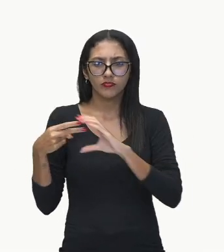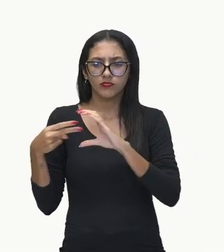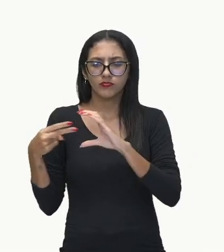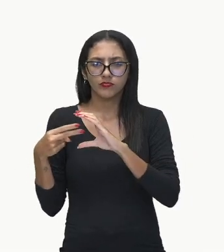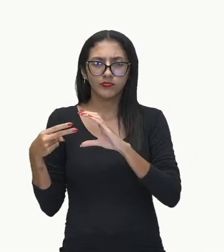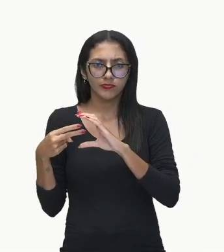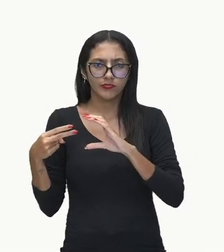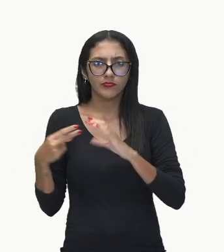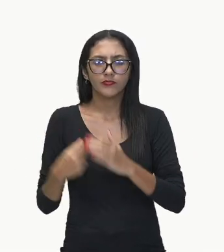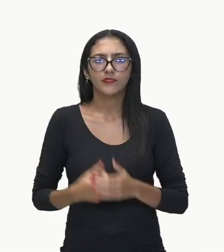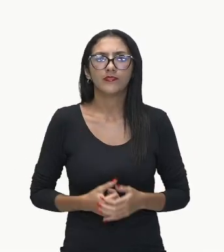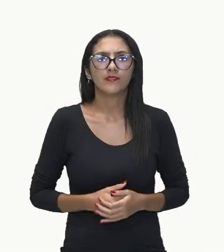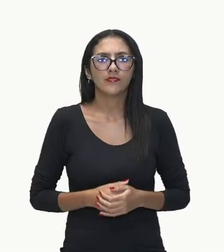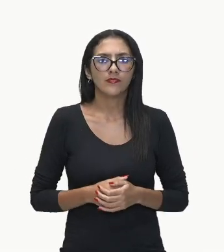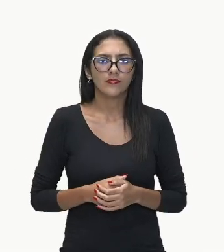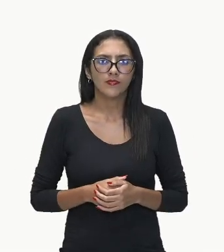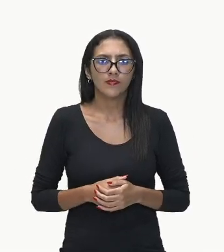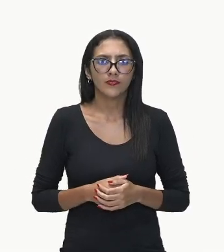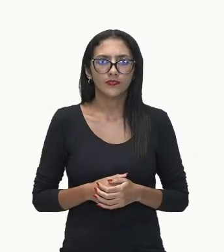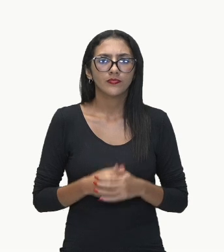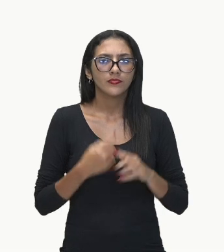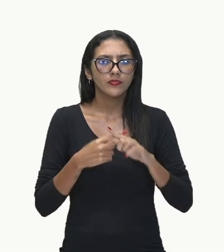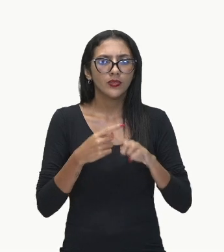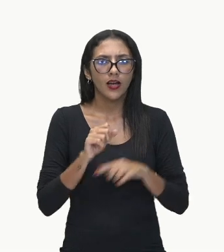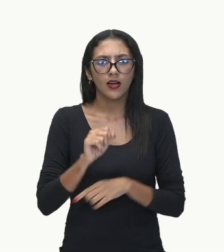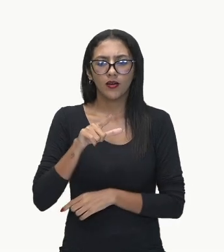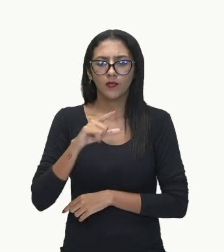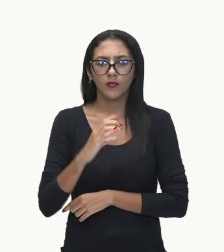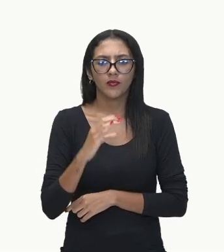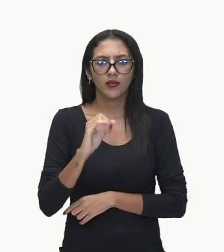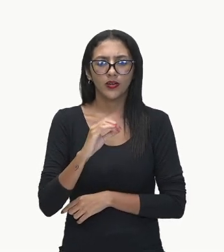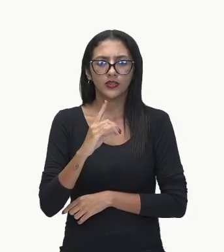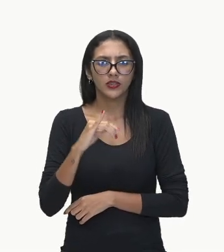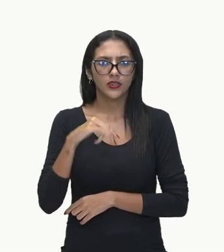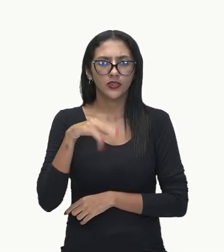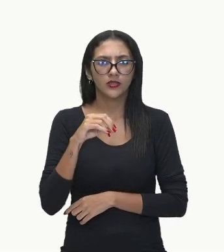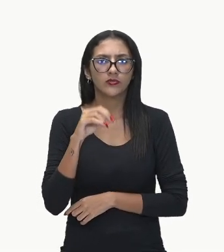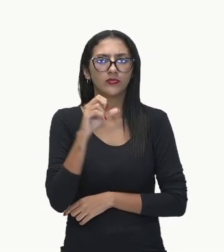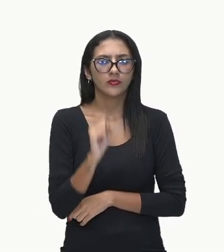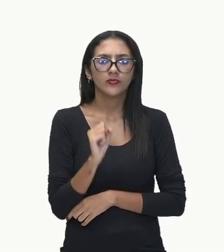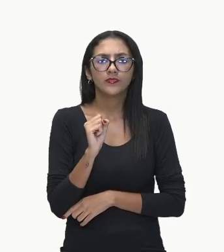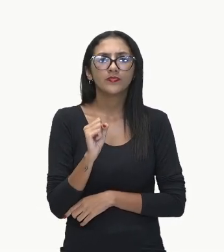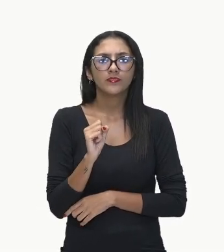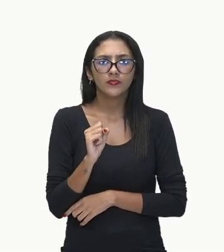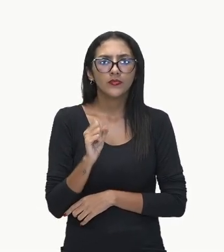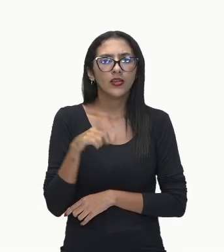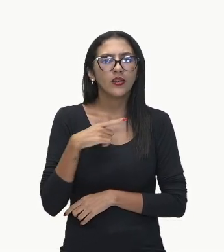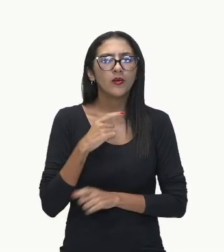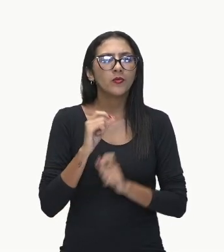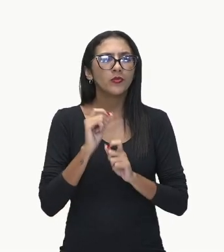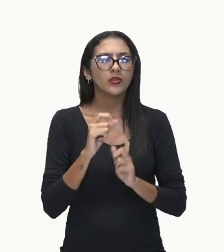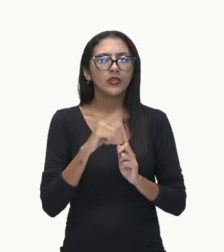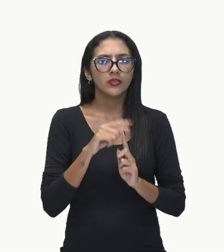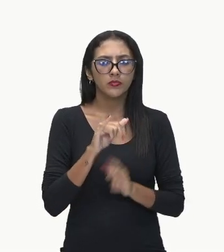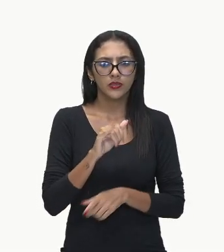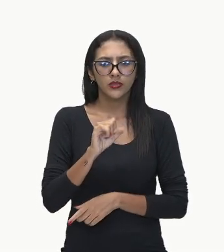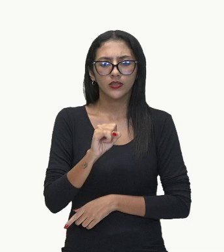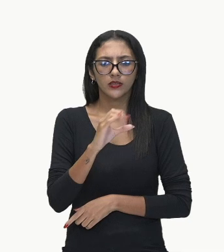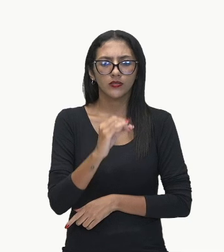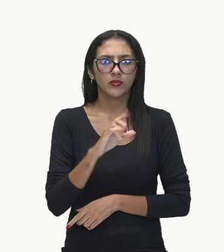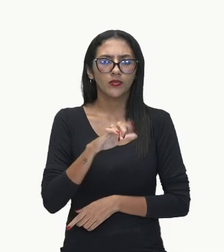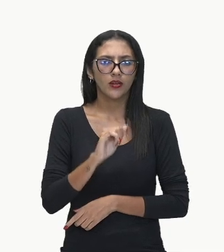tem dúvida. Alcadieno porque tem 2 duplas. Mas se for classificá-lo, ele é um alcadieno isolado, porque as duplas